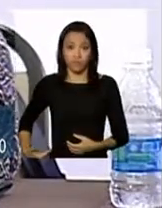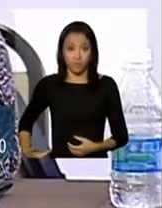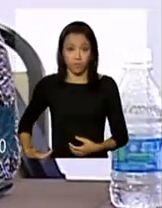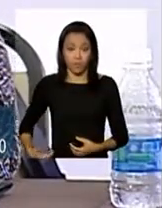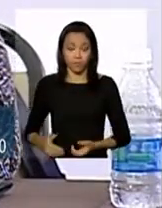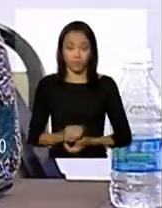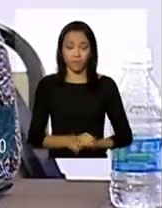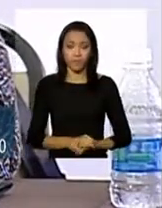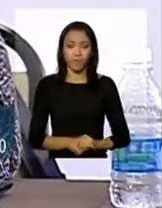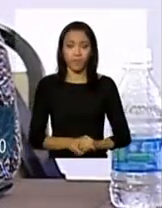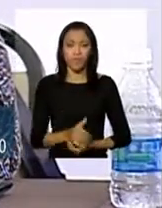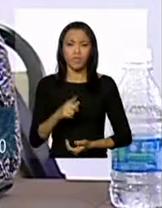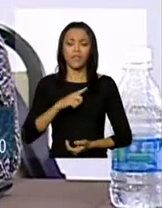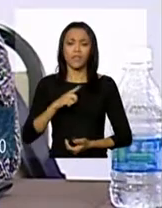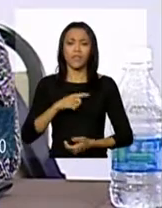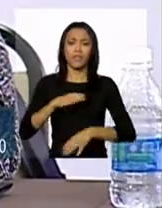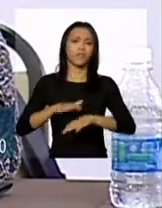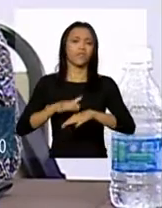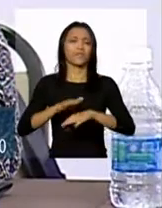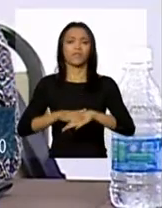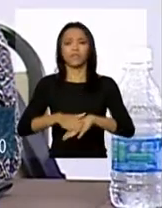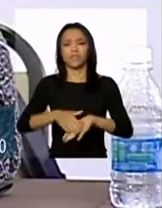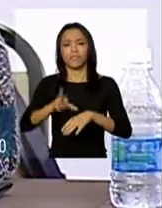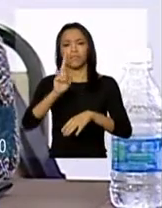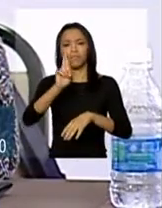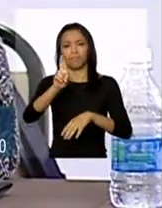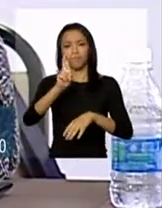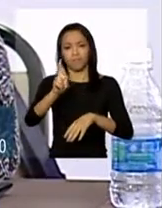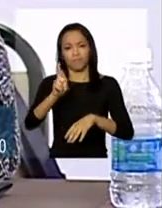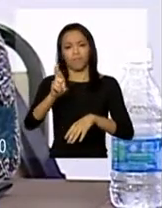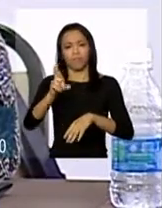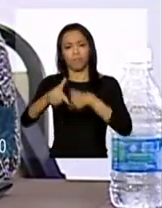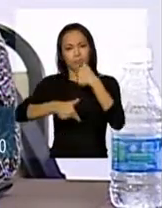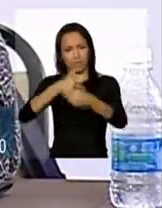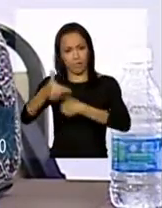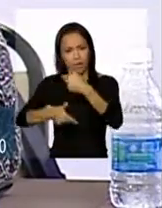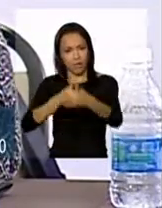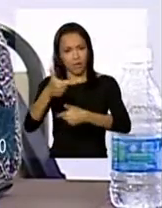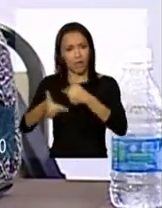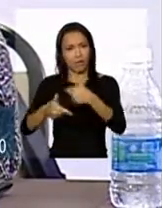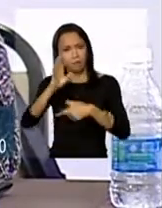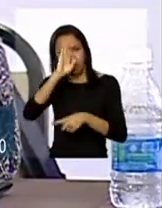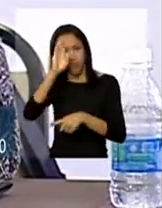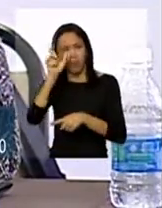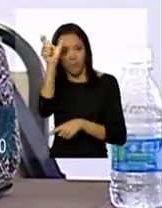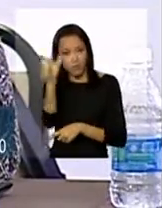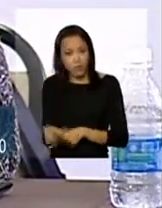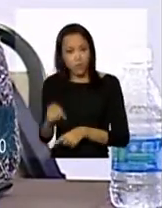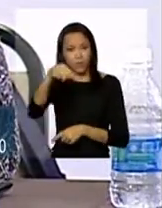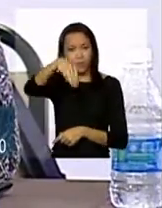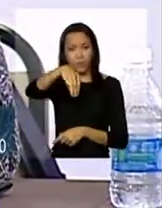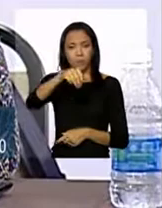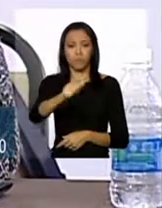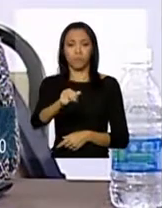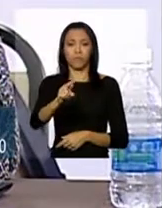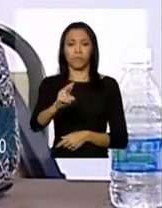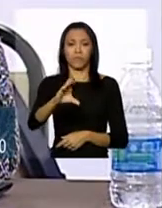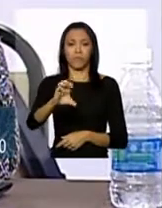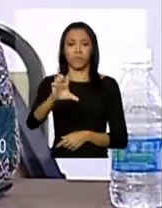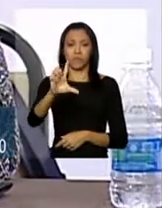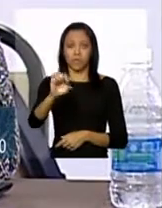teve um papel fundamental do Marcelo e meu